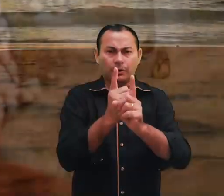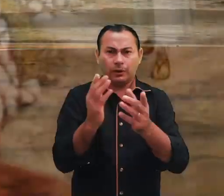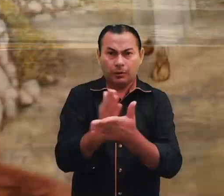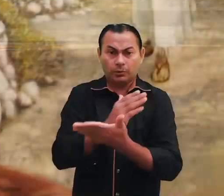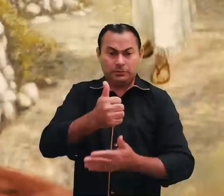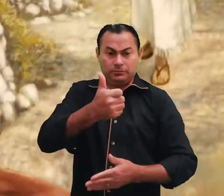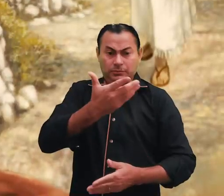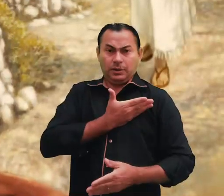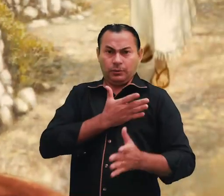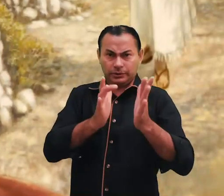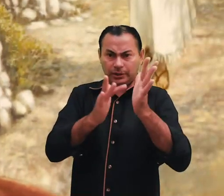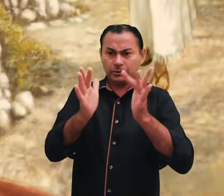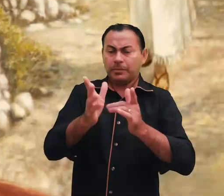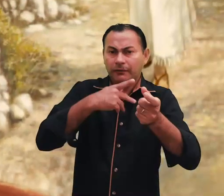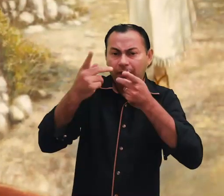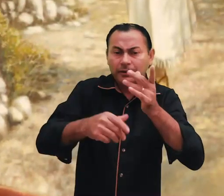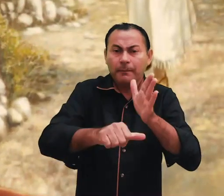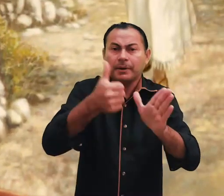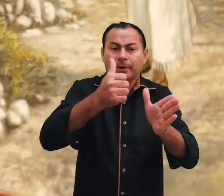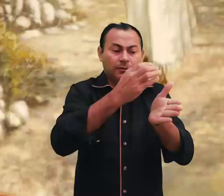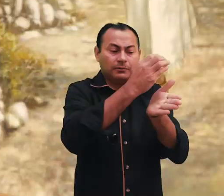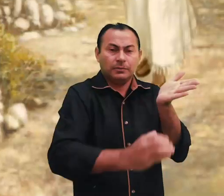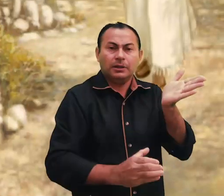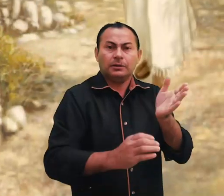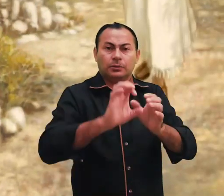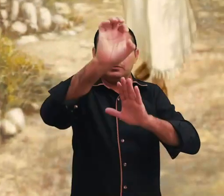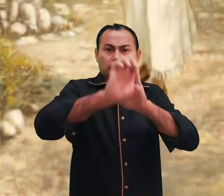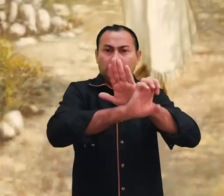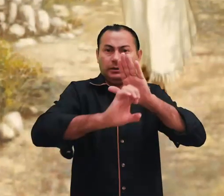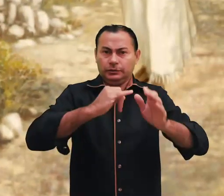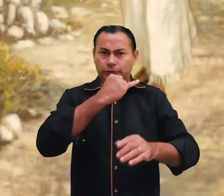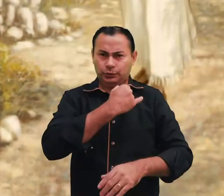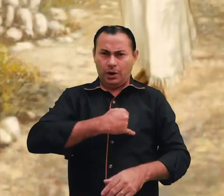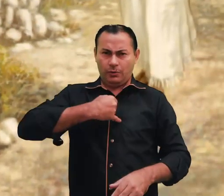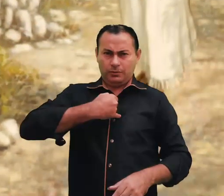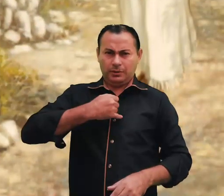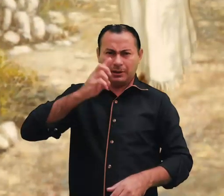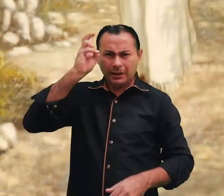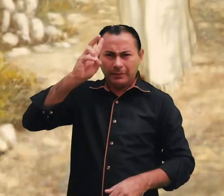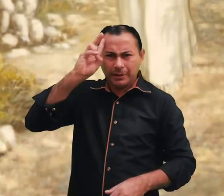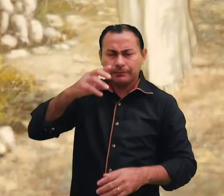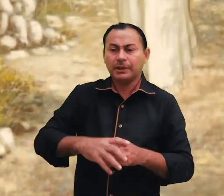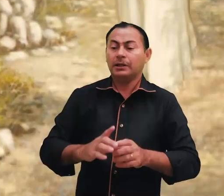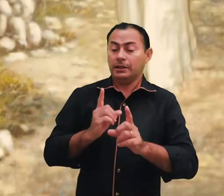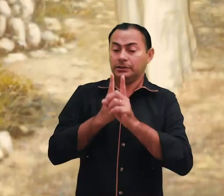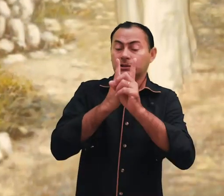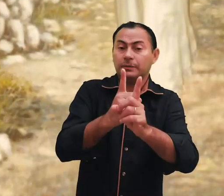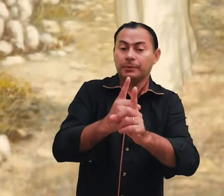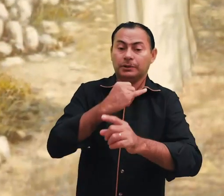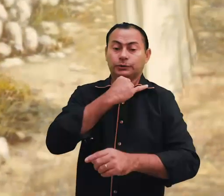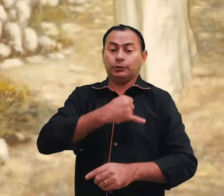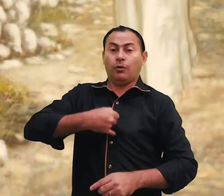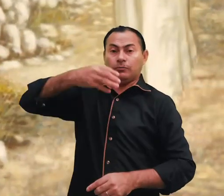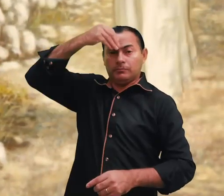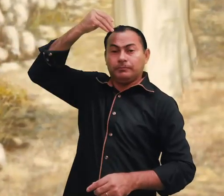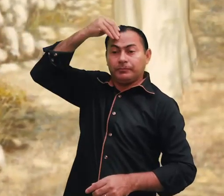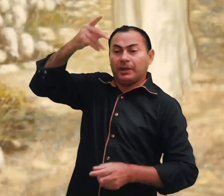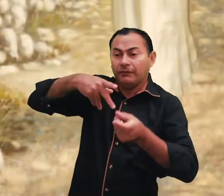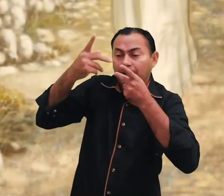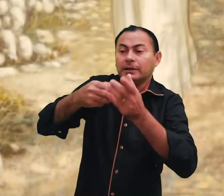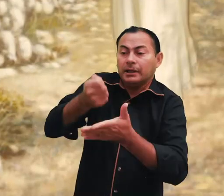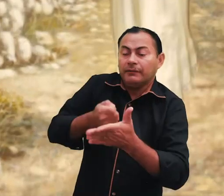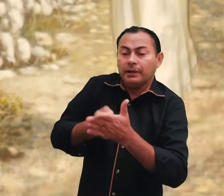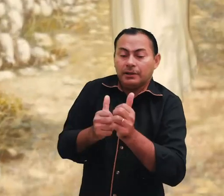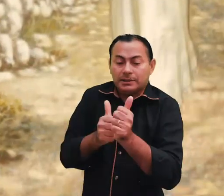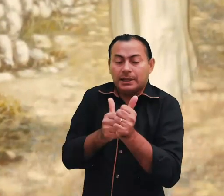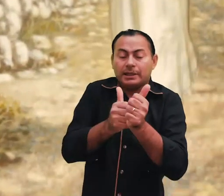alguns apóstolos com Jesus relatado no primeiro capítulo do Evangelho de João? Eles eram discípulos de João Batista, que lhes dissera que